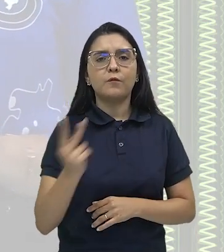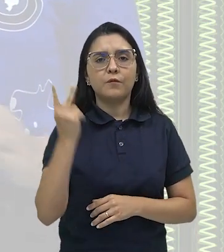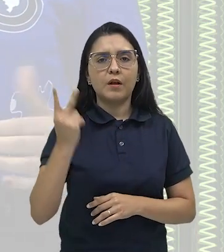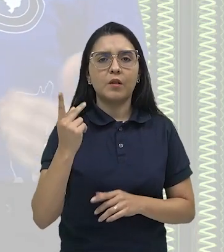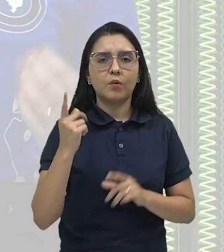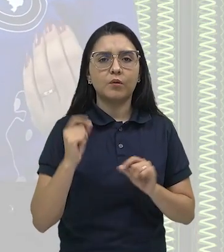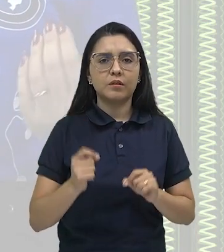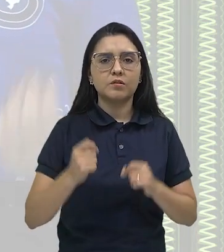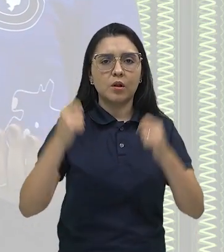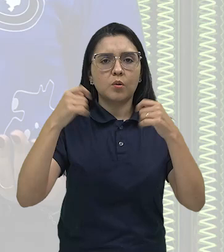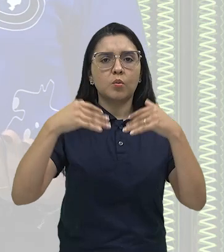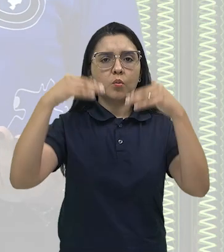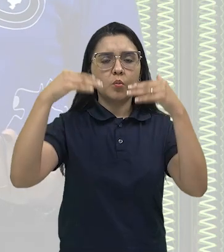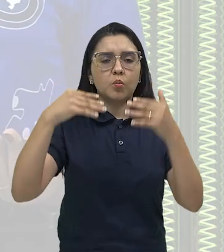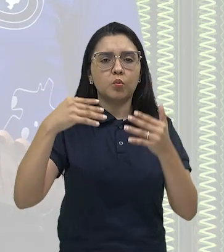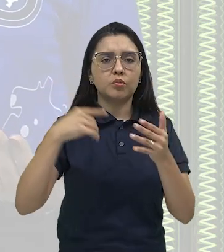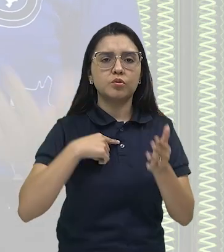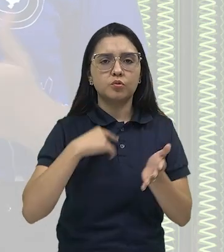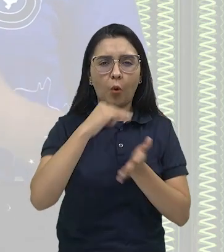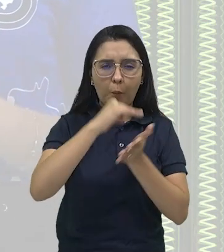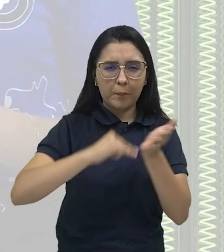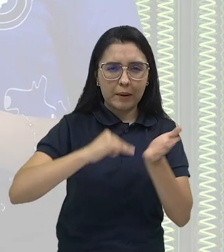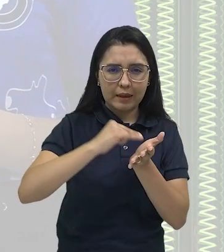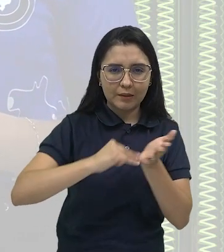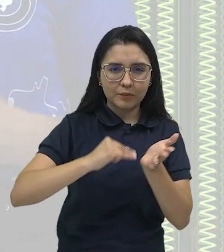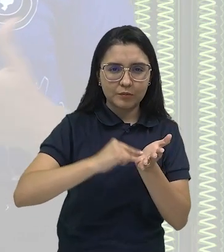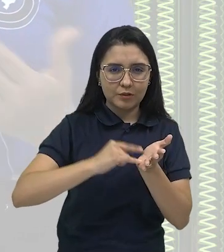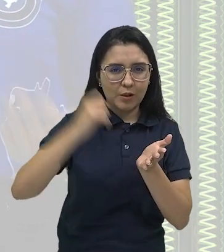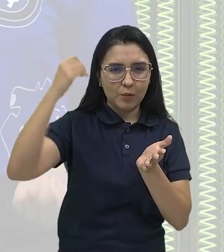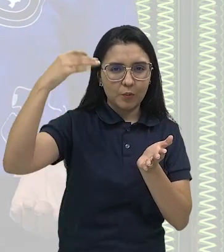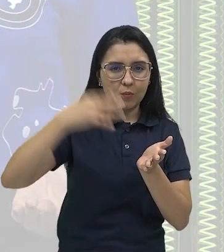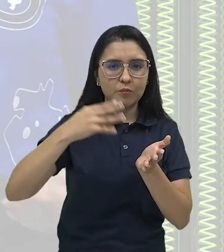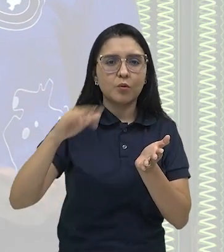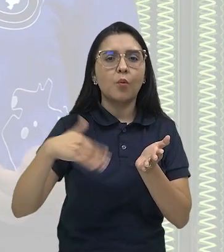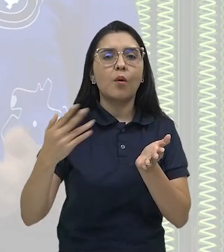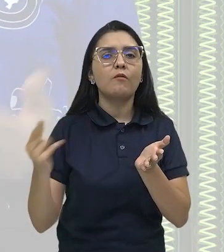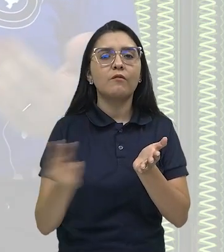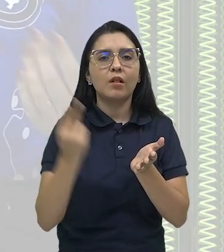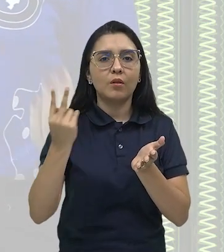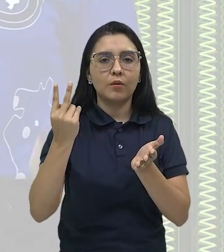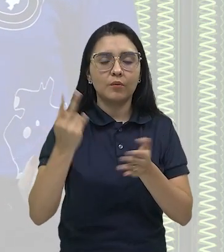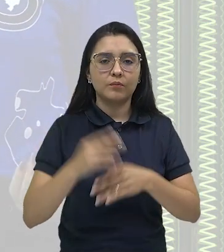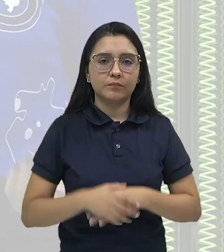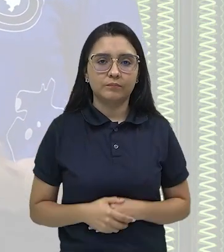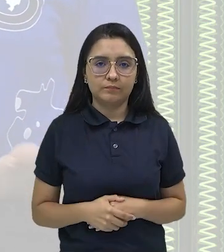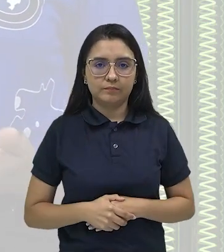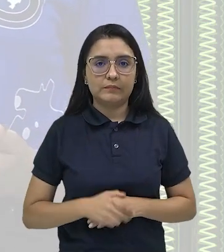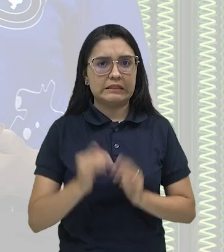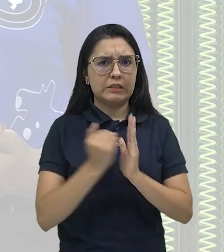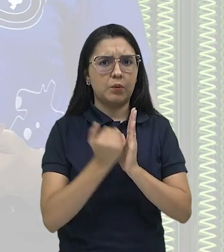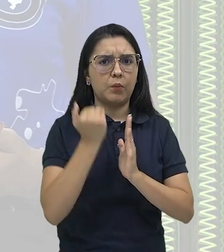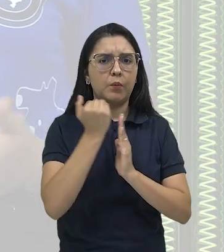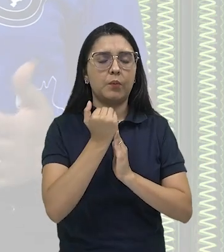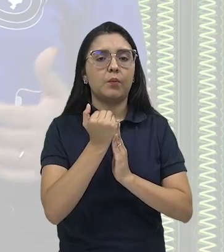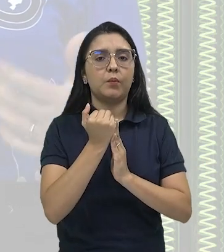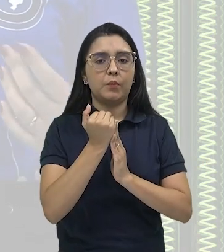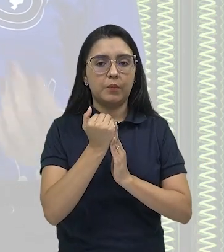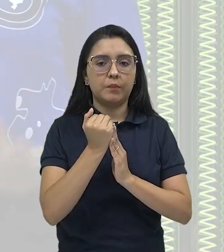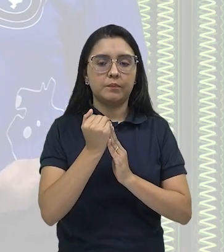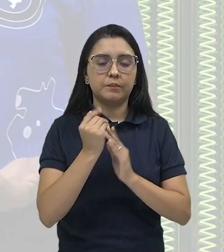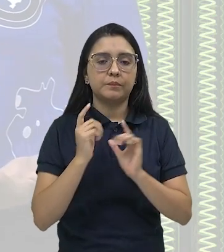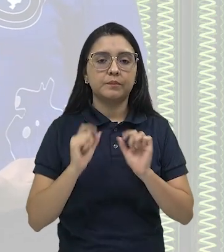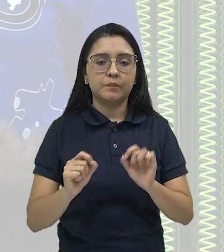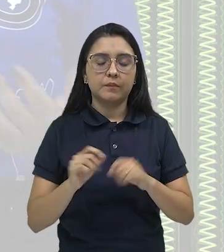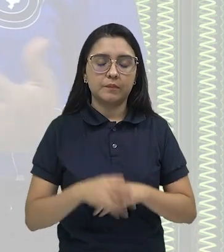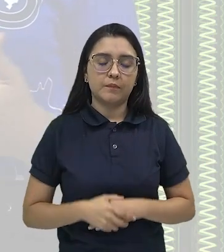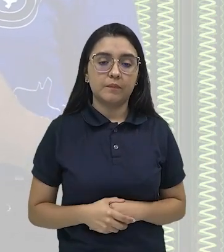né? Será que ela está muito cara? Talvez a resposta para essa alta, nesse consumo, possa estar